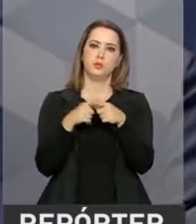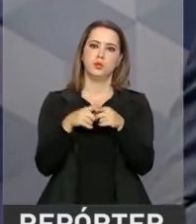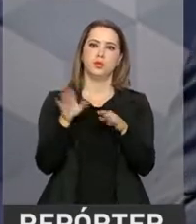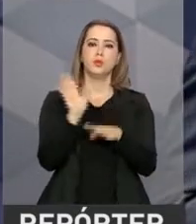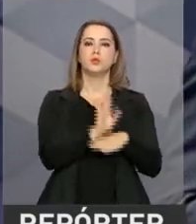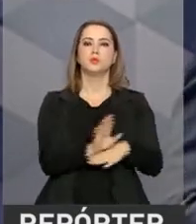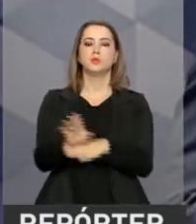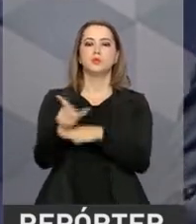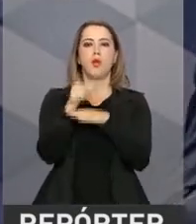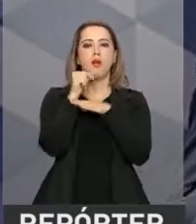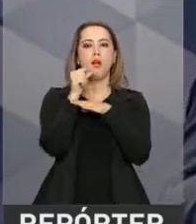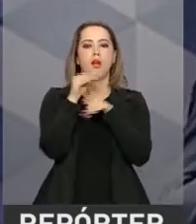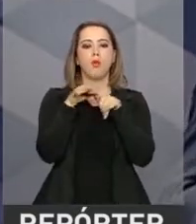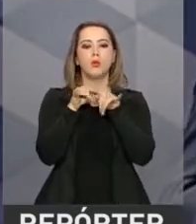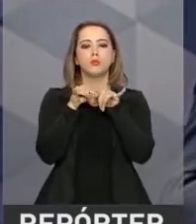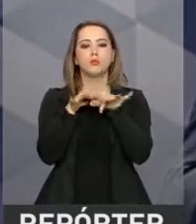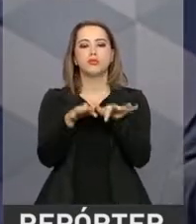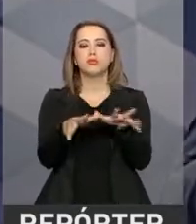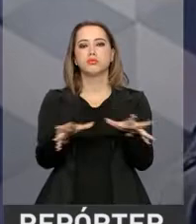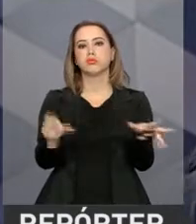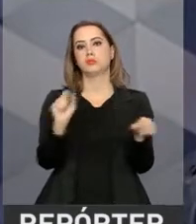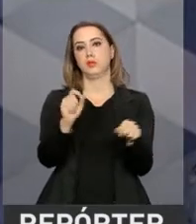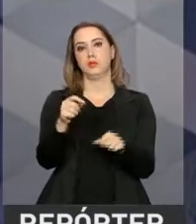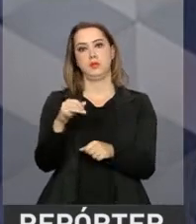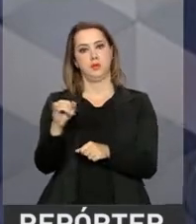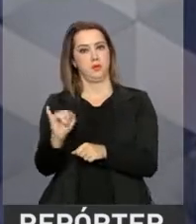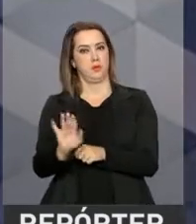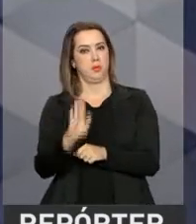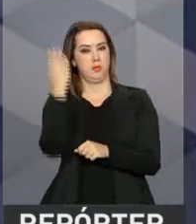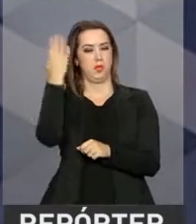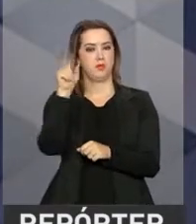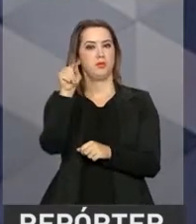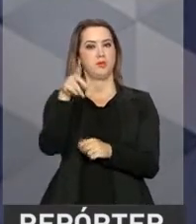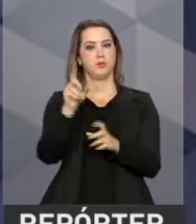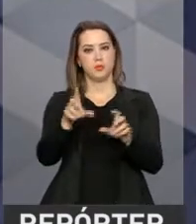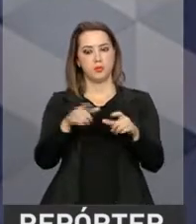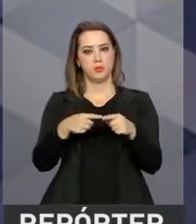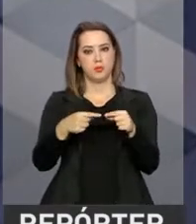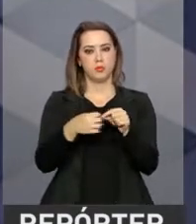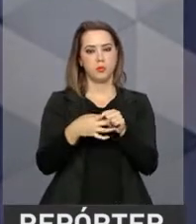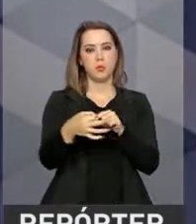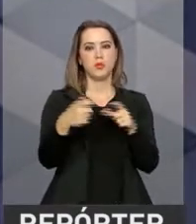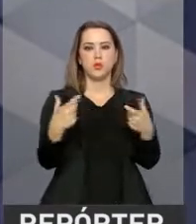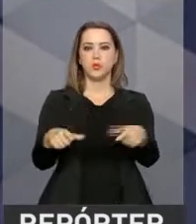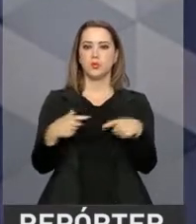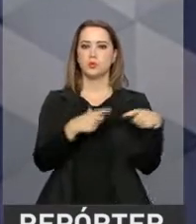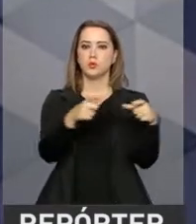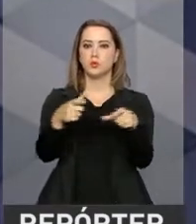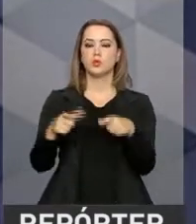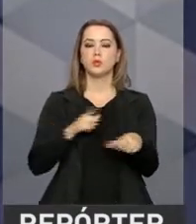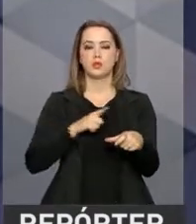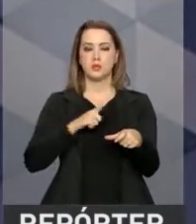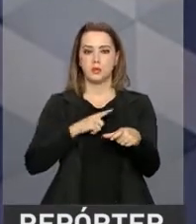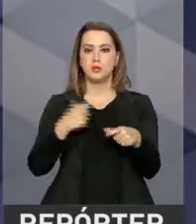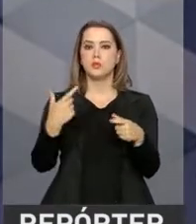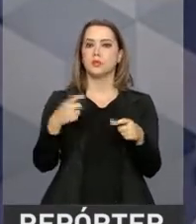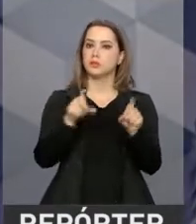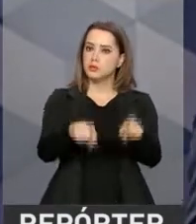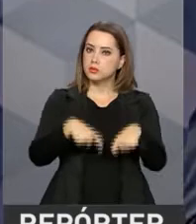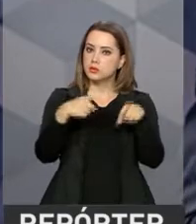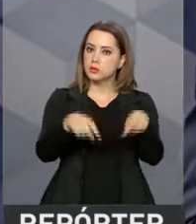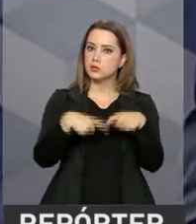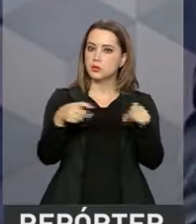irrigação, principalmente para as regiões de produção que estão avançando no Centro-Oeste, para fazer a terceira safra, como